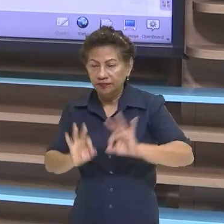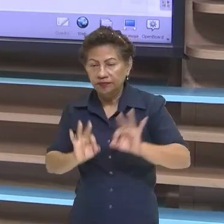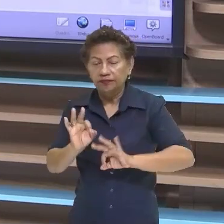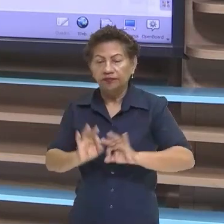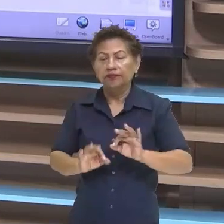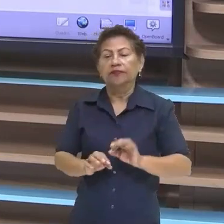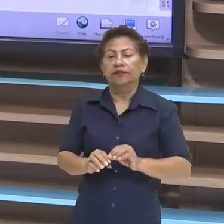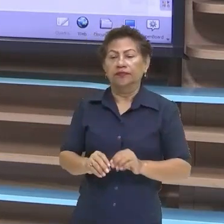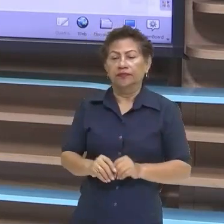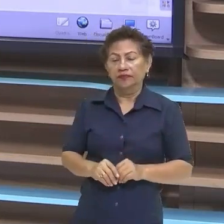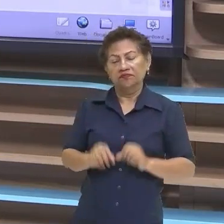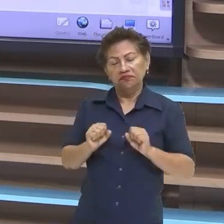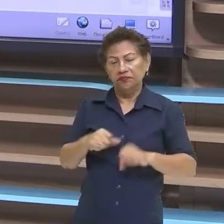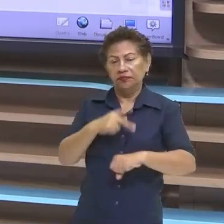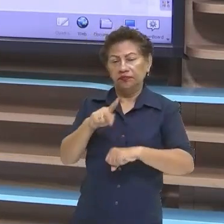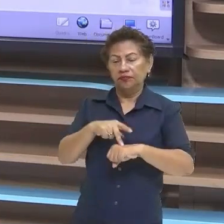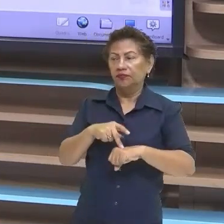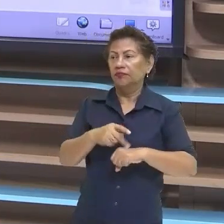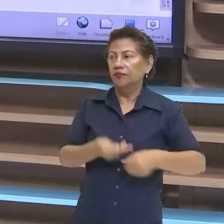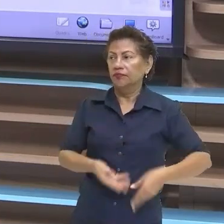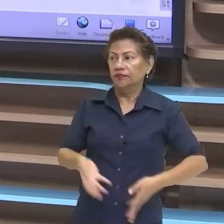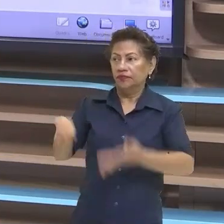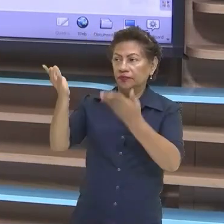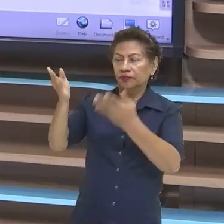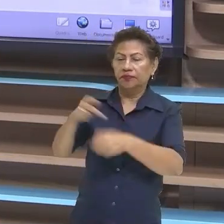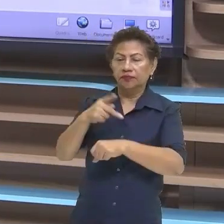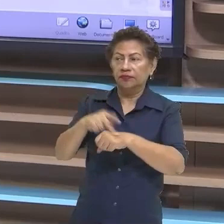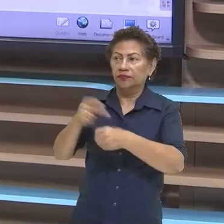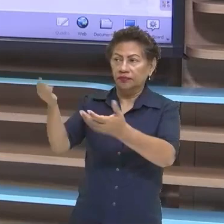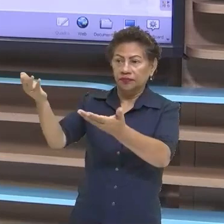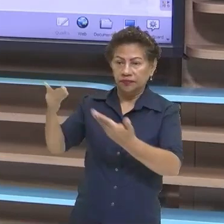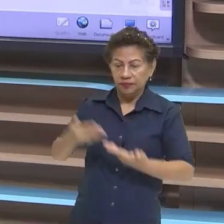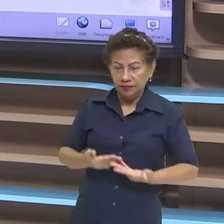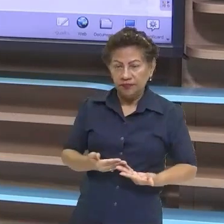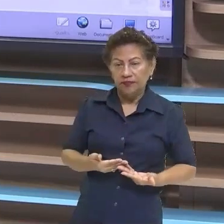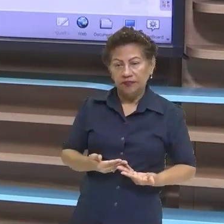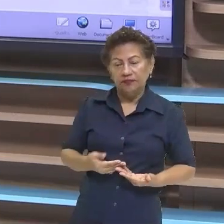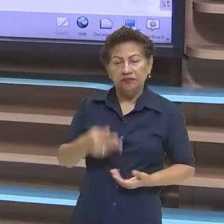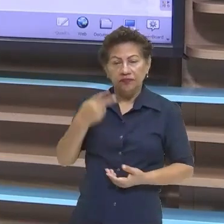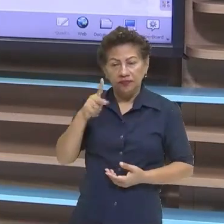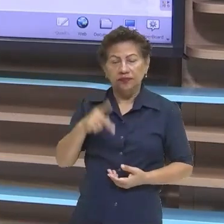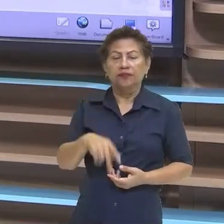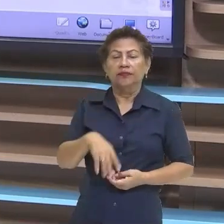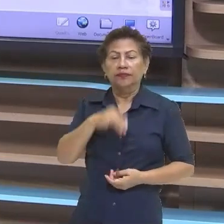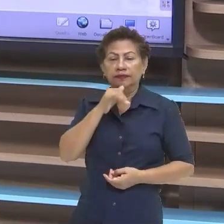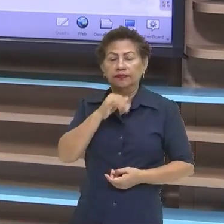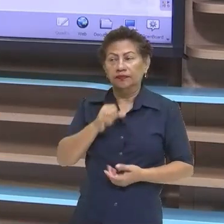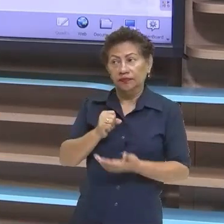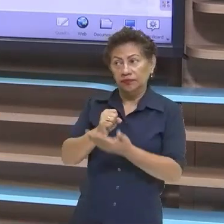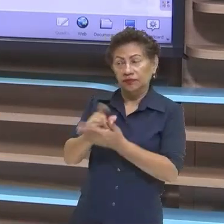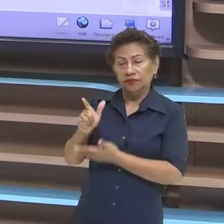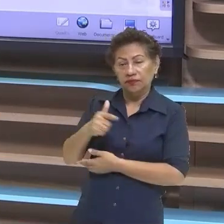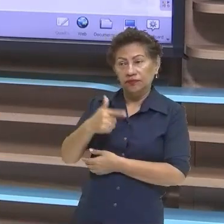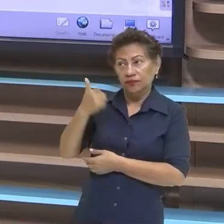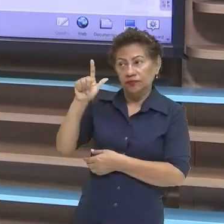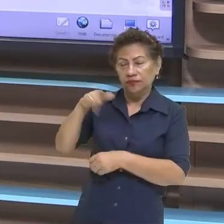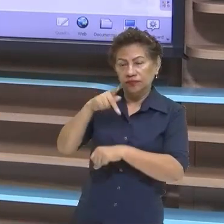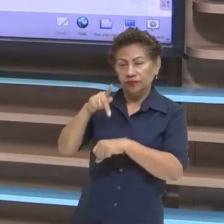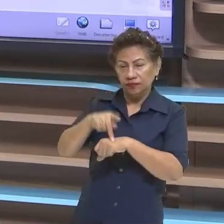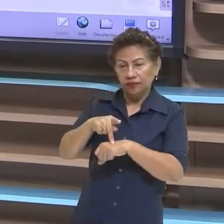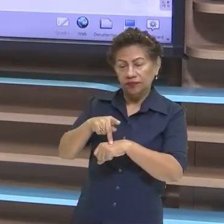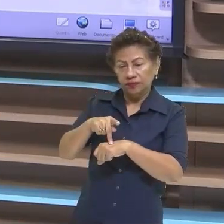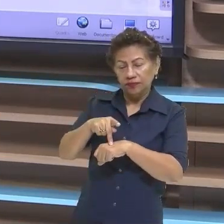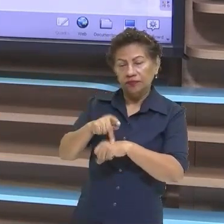o outro, né? Ou exportando ou importando, né? Que é quando você compra ali de um outro país.